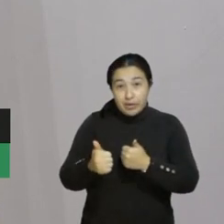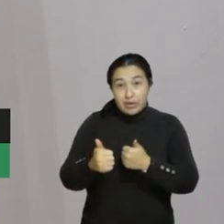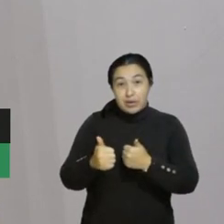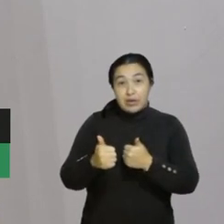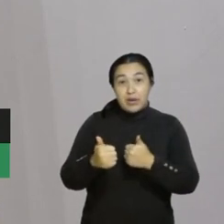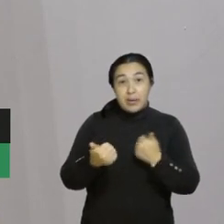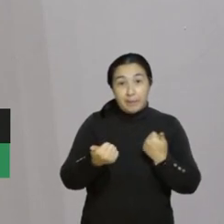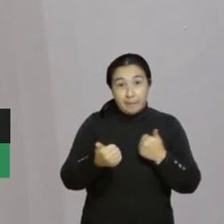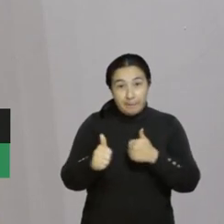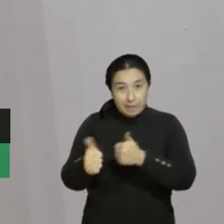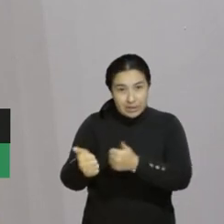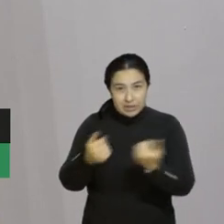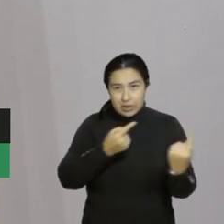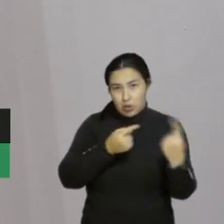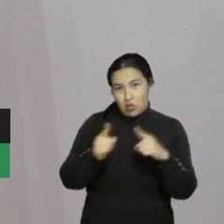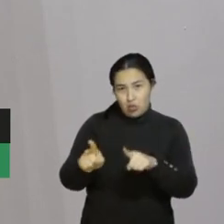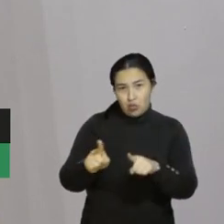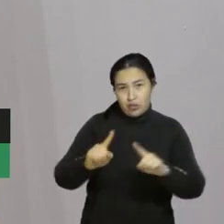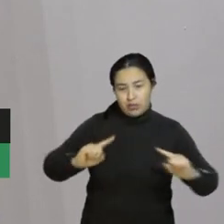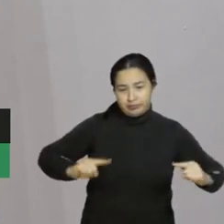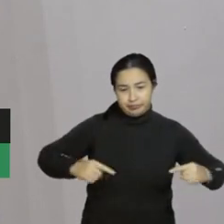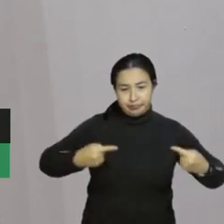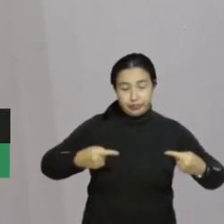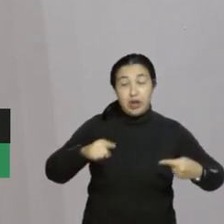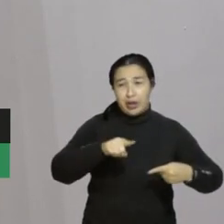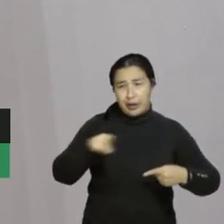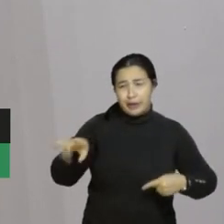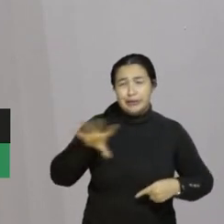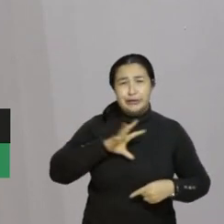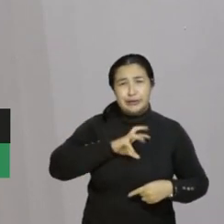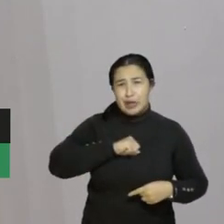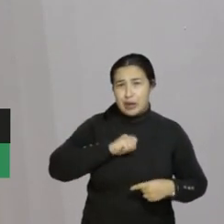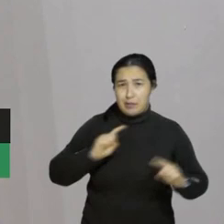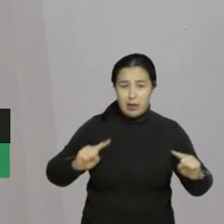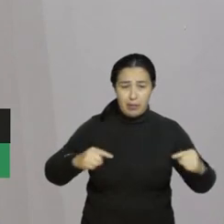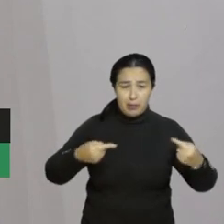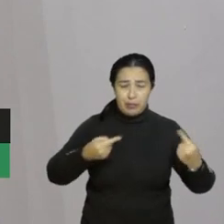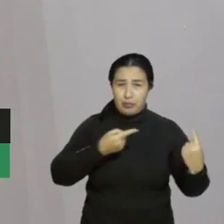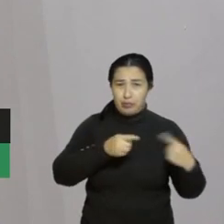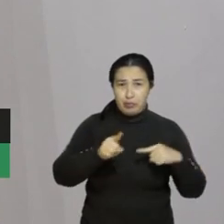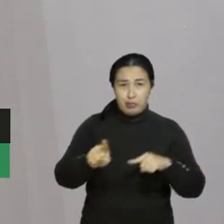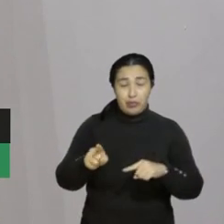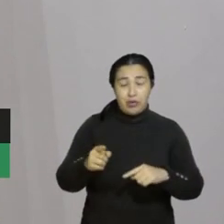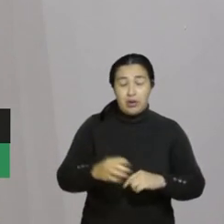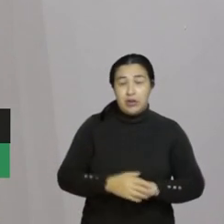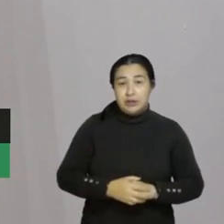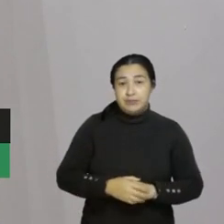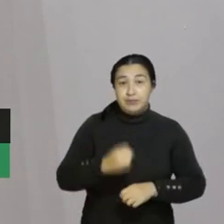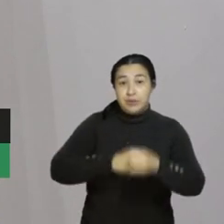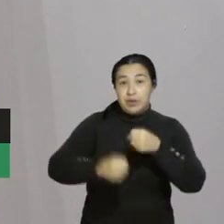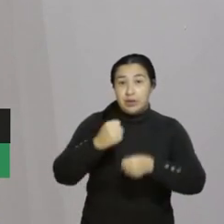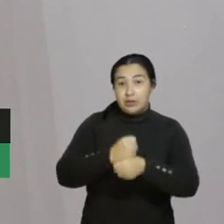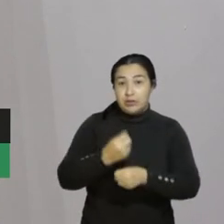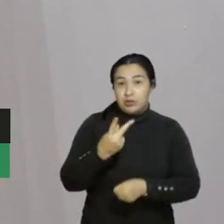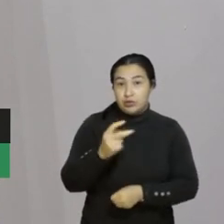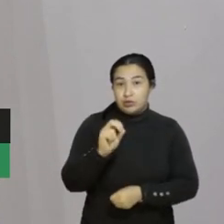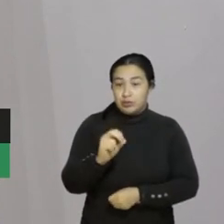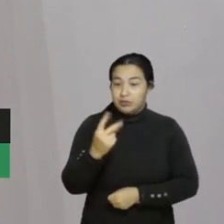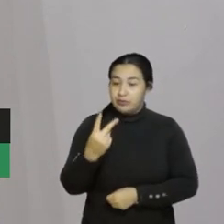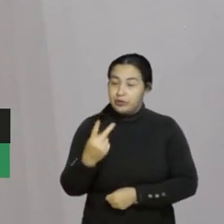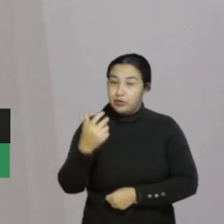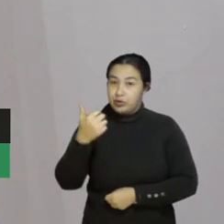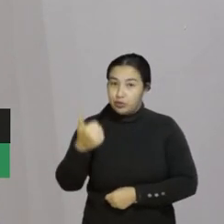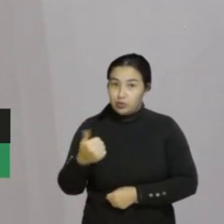eles adoram perseguir a oposição também, né? Na ocasião aqui, em 2021, nós reprovamos